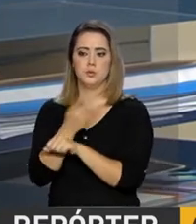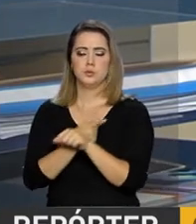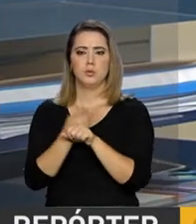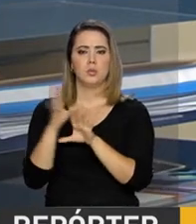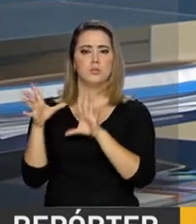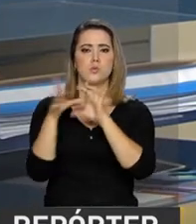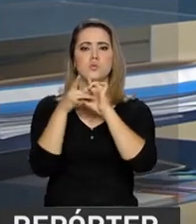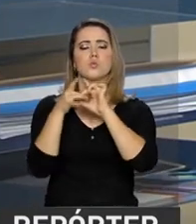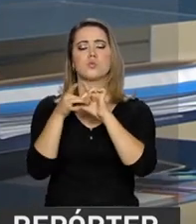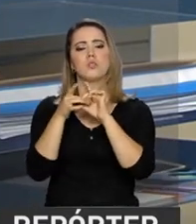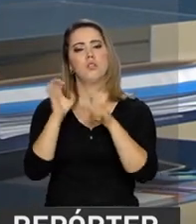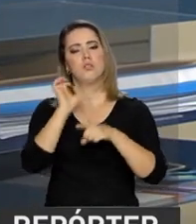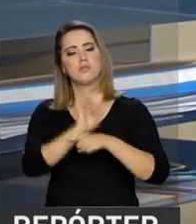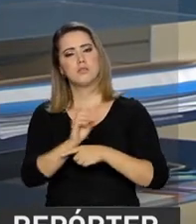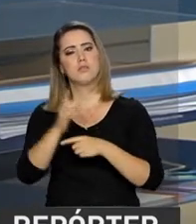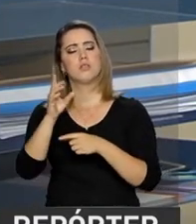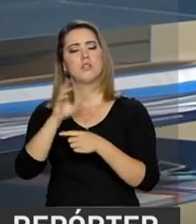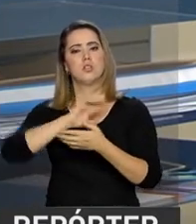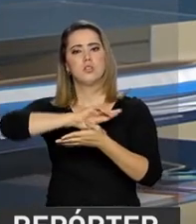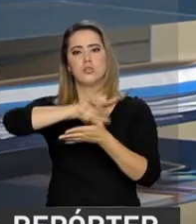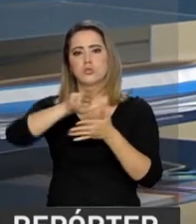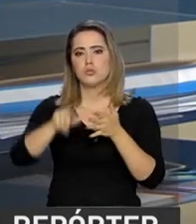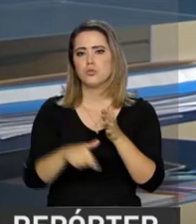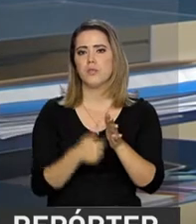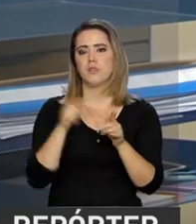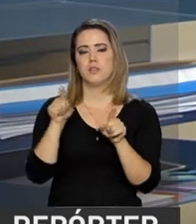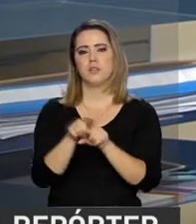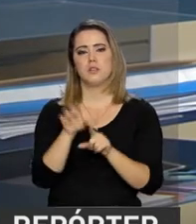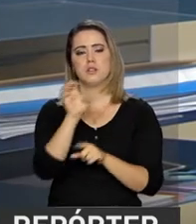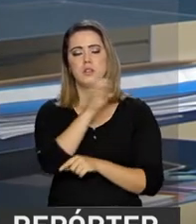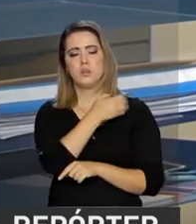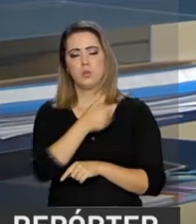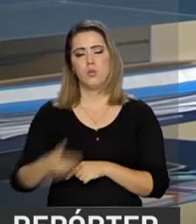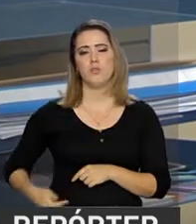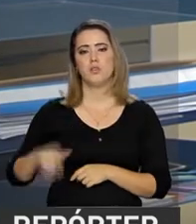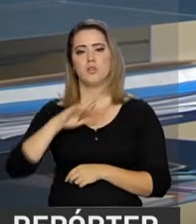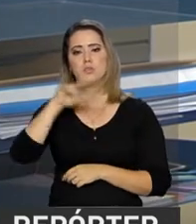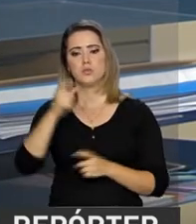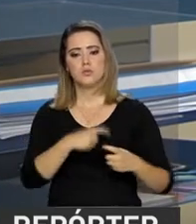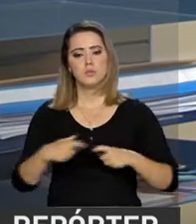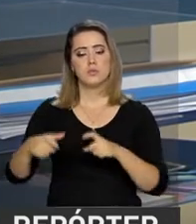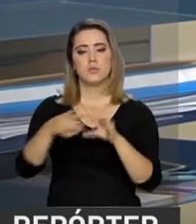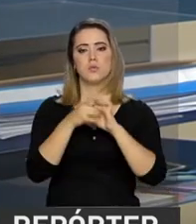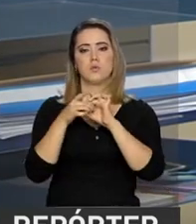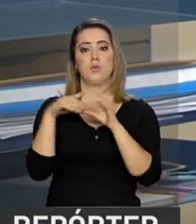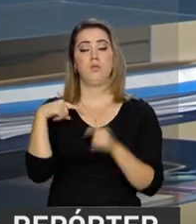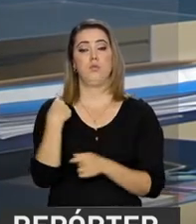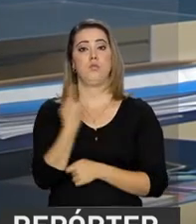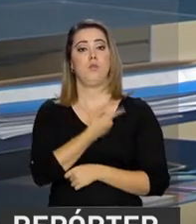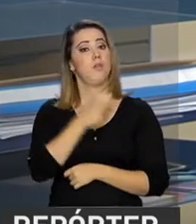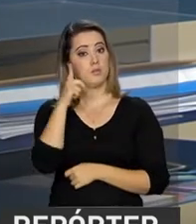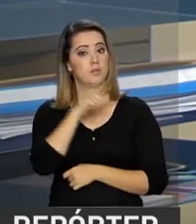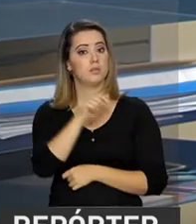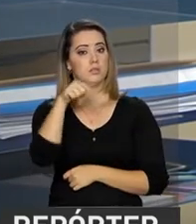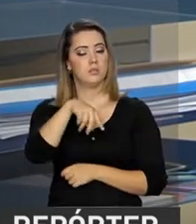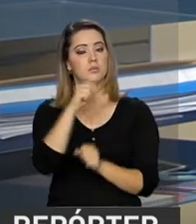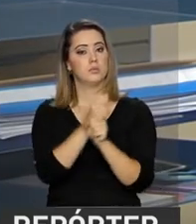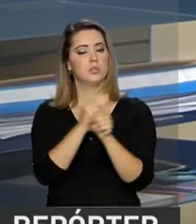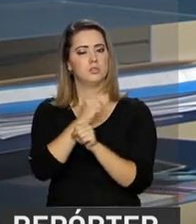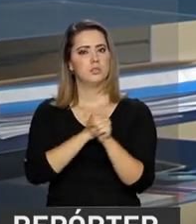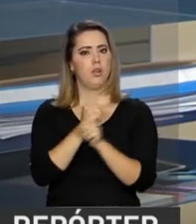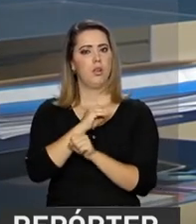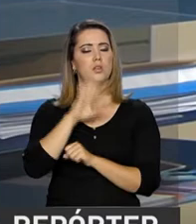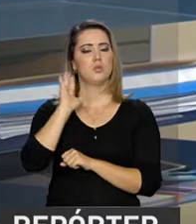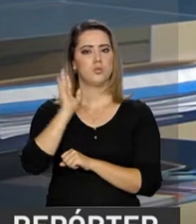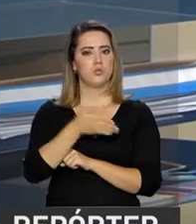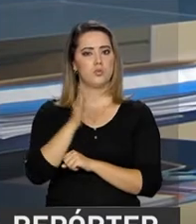para que a gente tenha resultados melhores como felizmente a gente está conseguindo esse ano de já